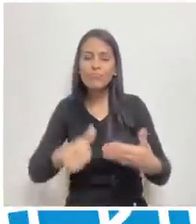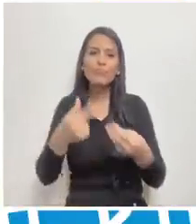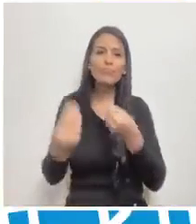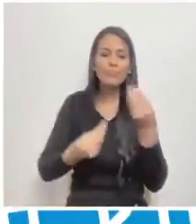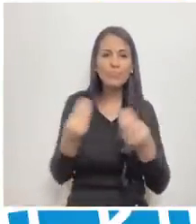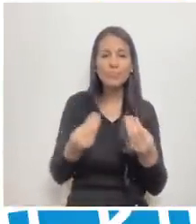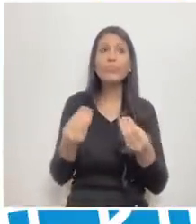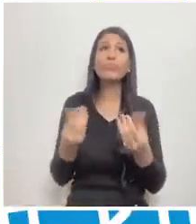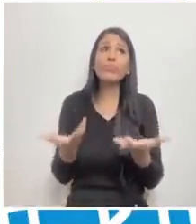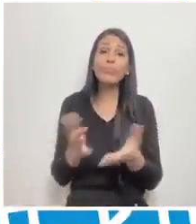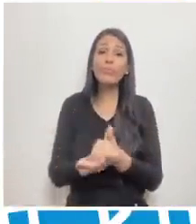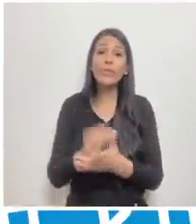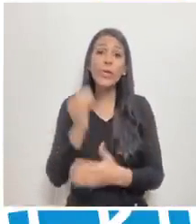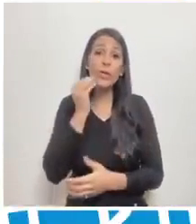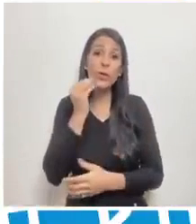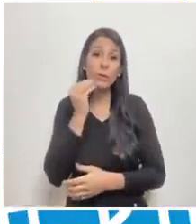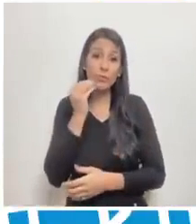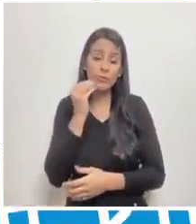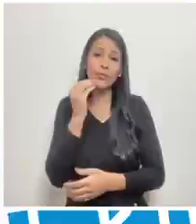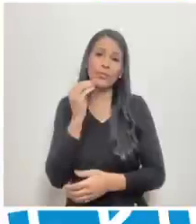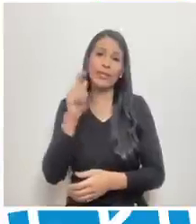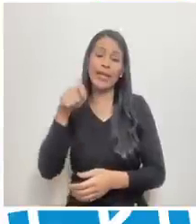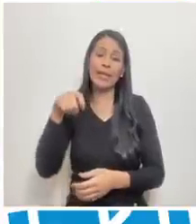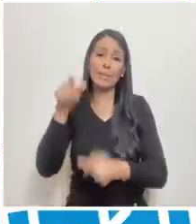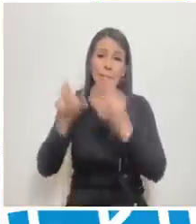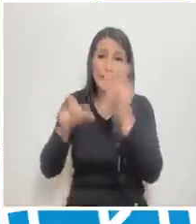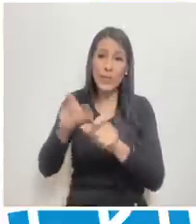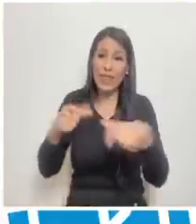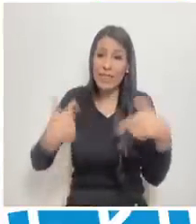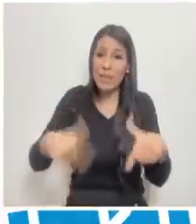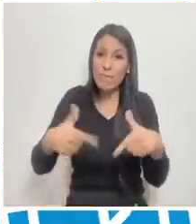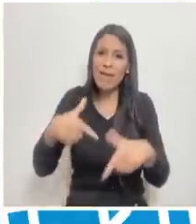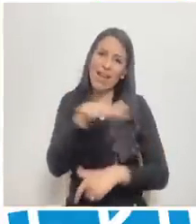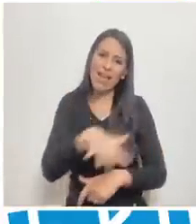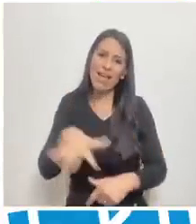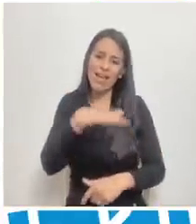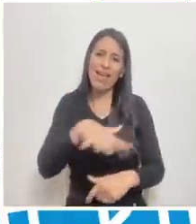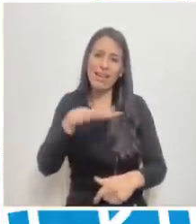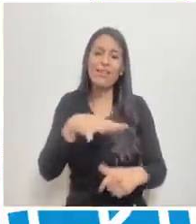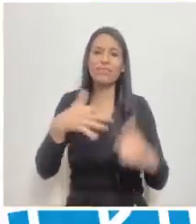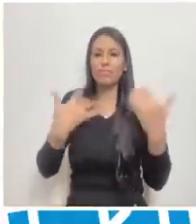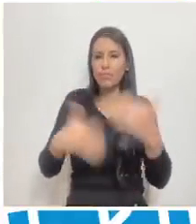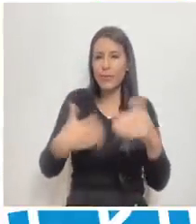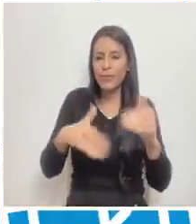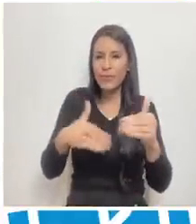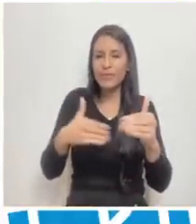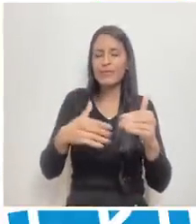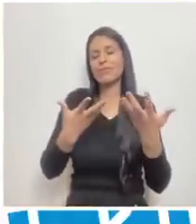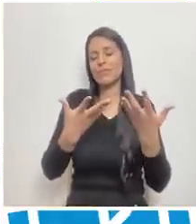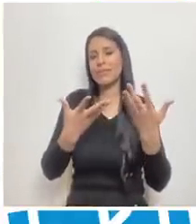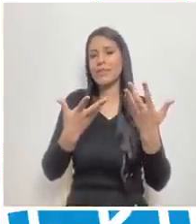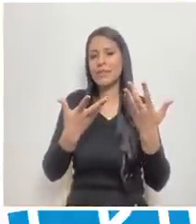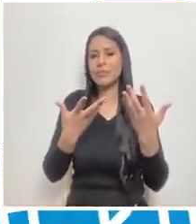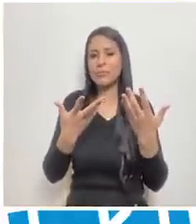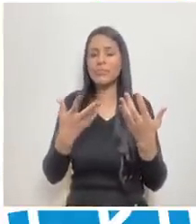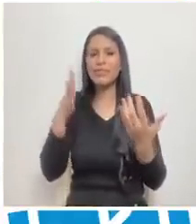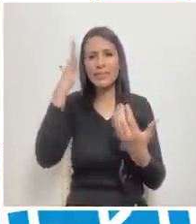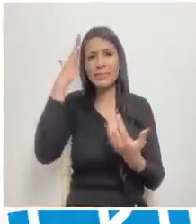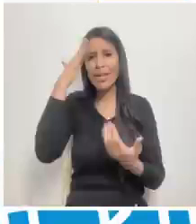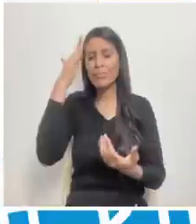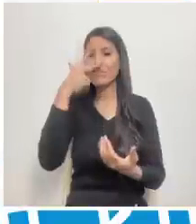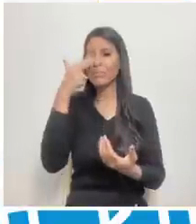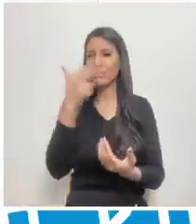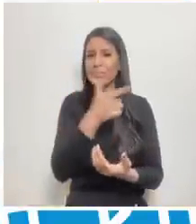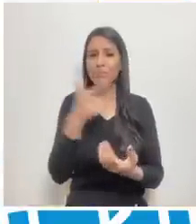né? Para quem é da área de avaliação educacional, quem é especialista na área de avaliação educacional, sabe que nós não vamos poder construir uma matriz